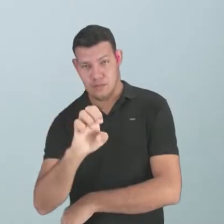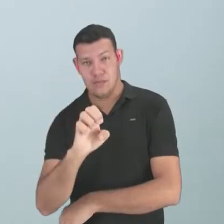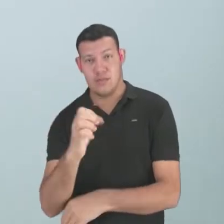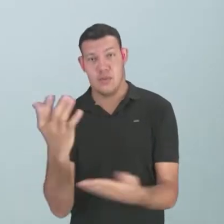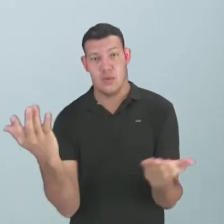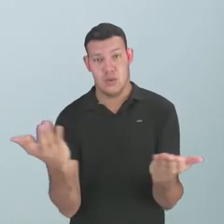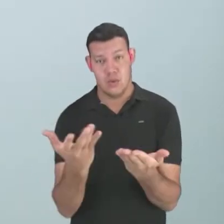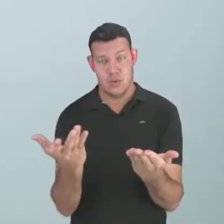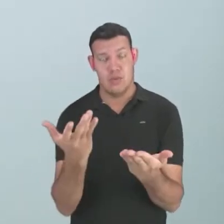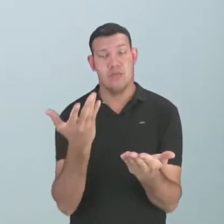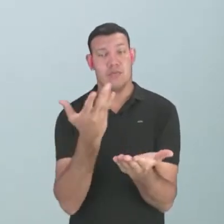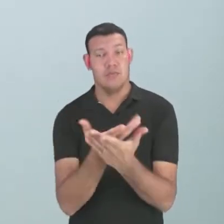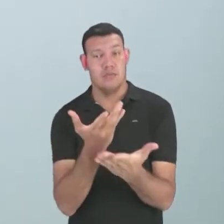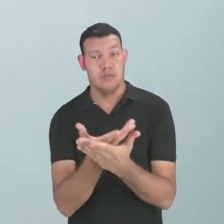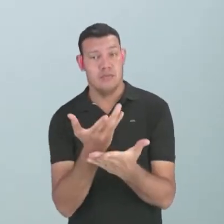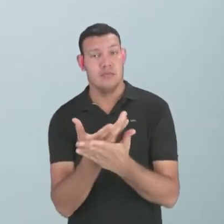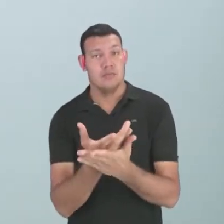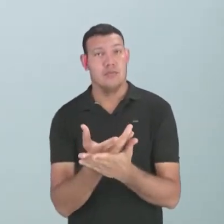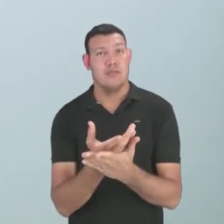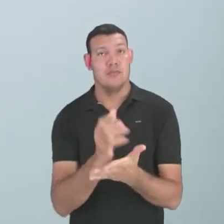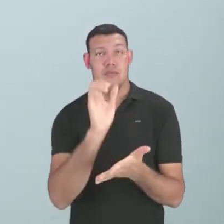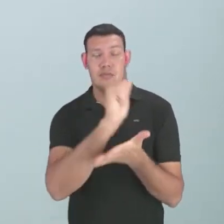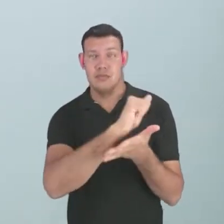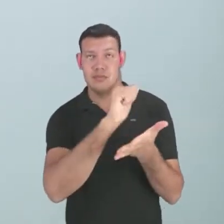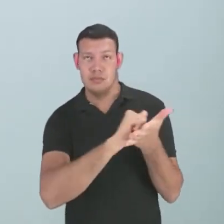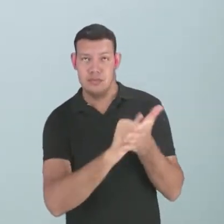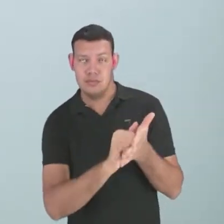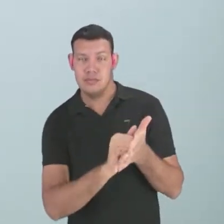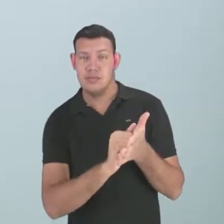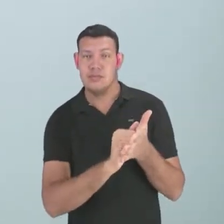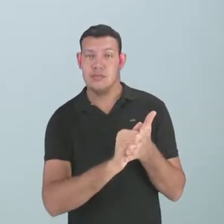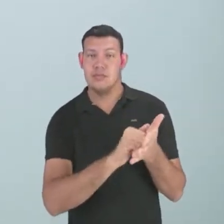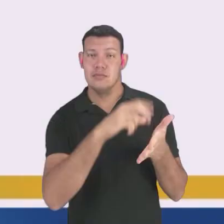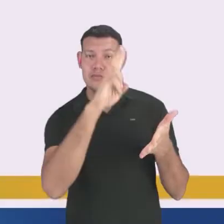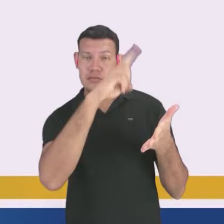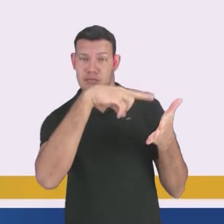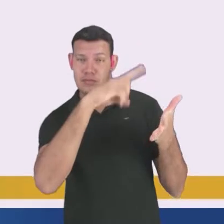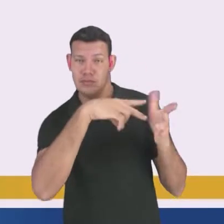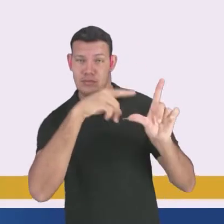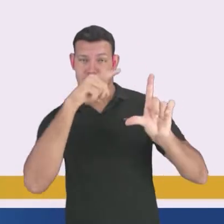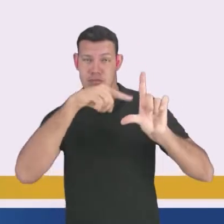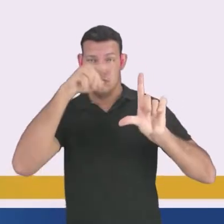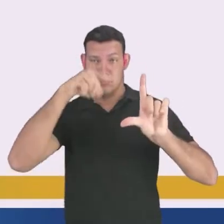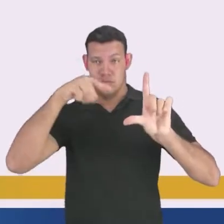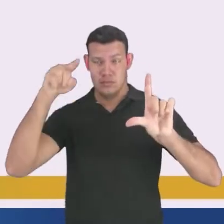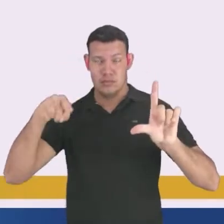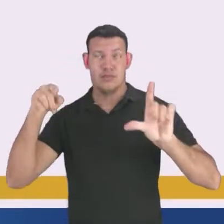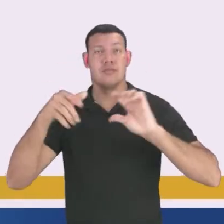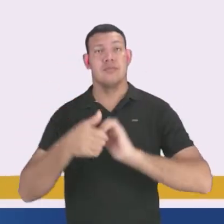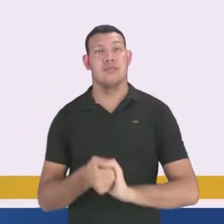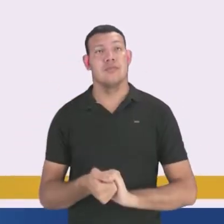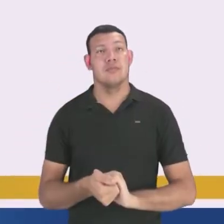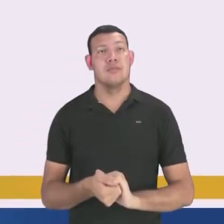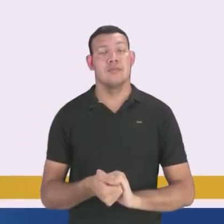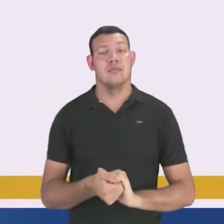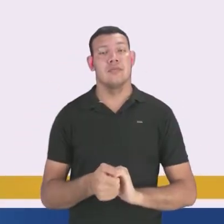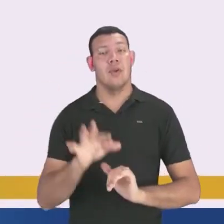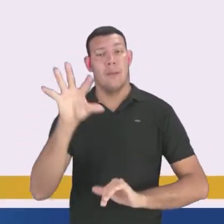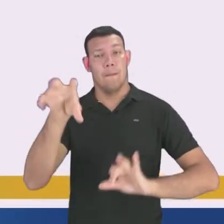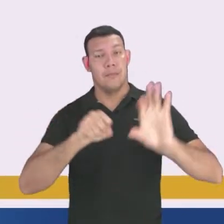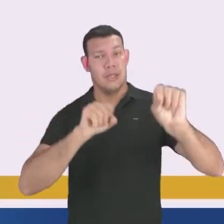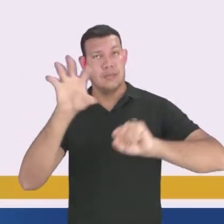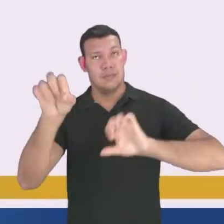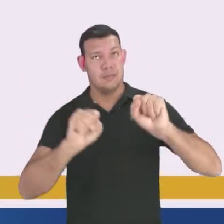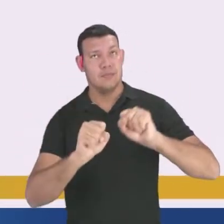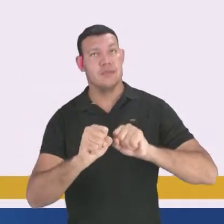dados estatísticos e leitura de gráficos. Então acompanha comigo aí na sua tela. Vamos falar então sobre coleta e organização de